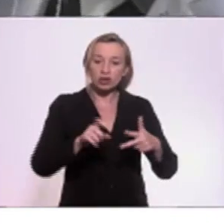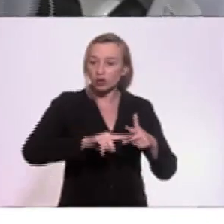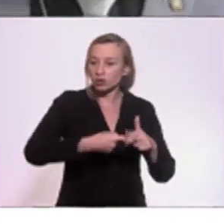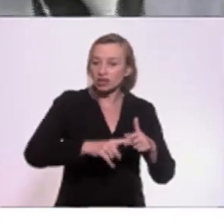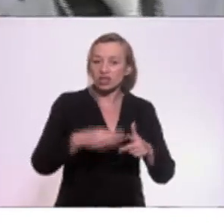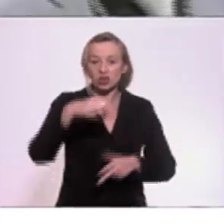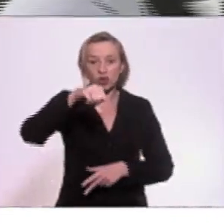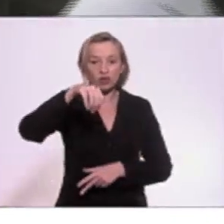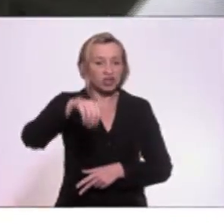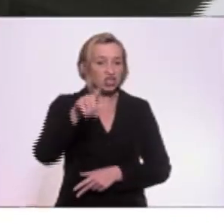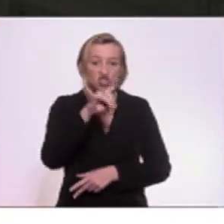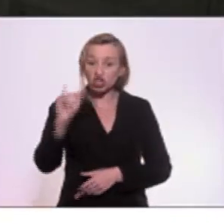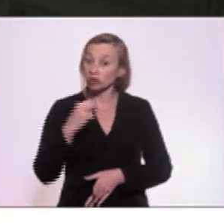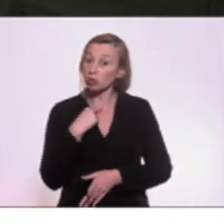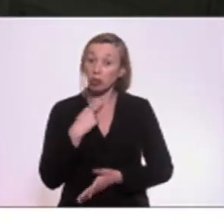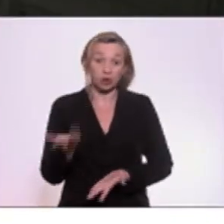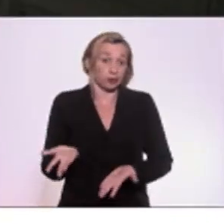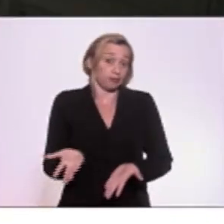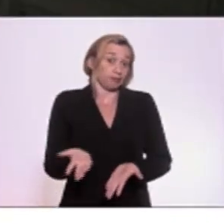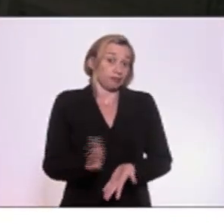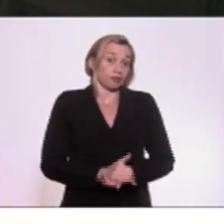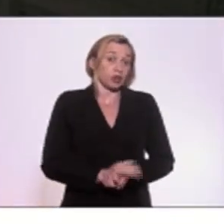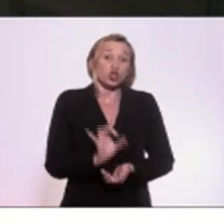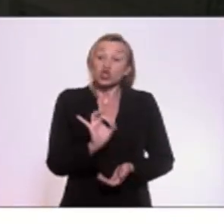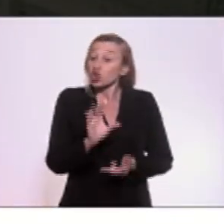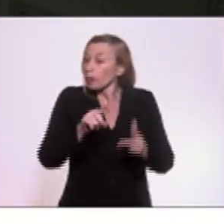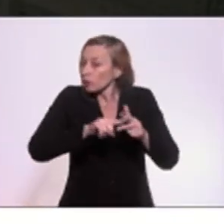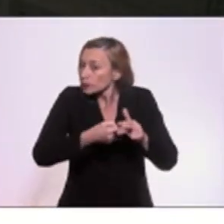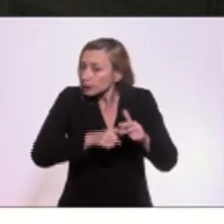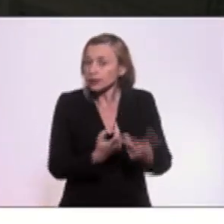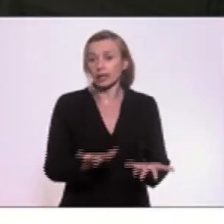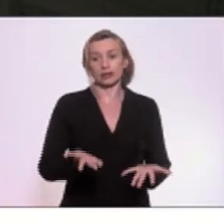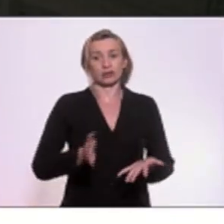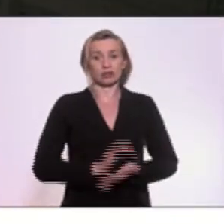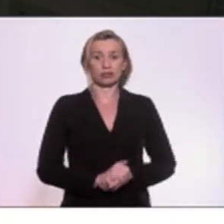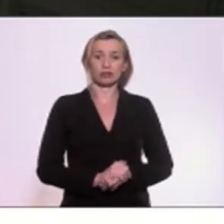dias. É só para consertar, né?